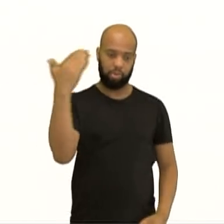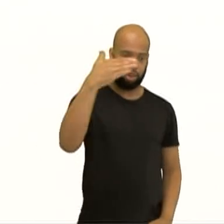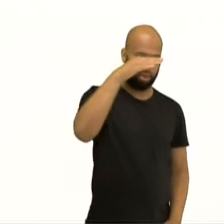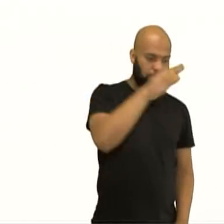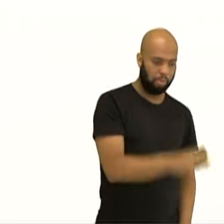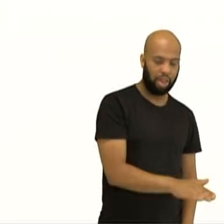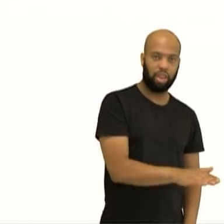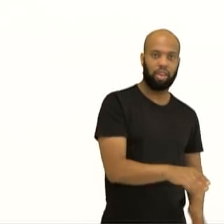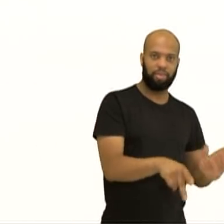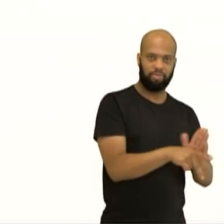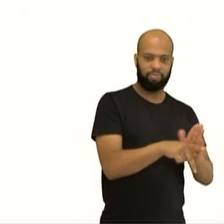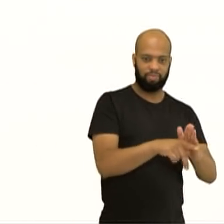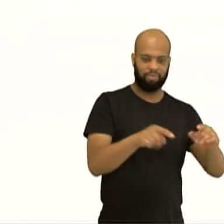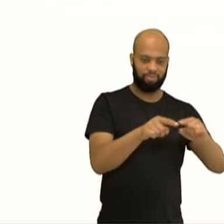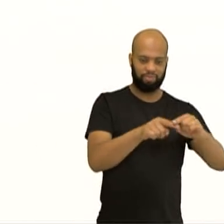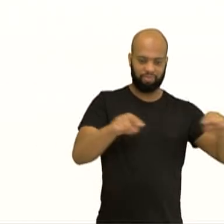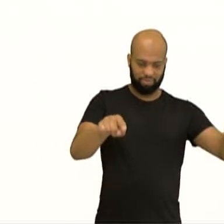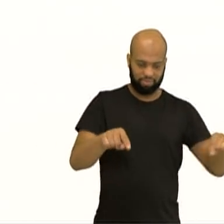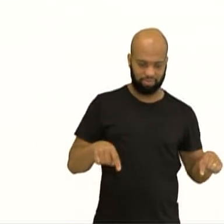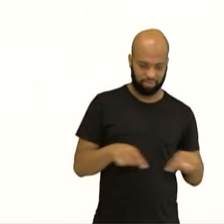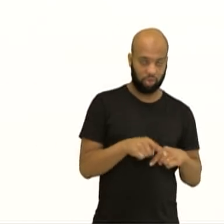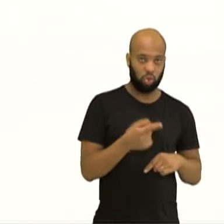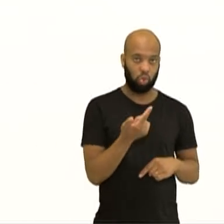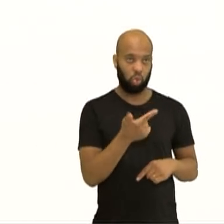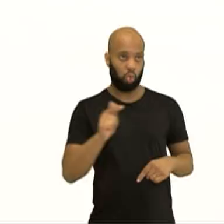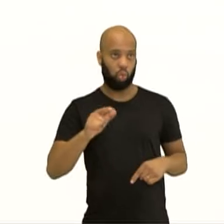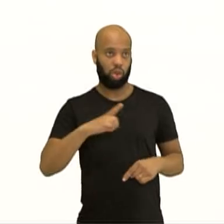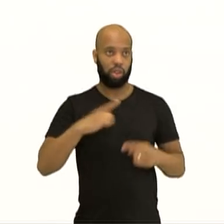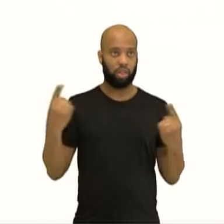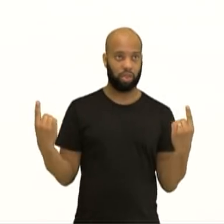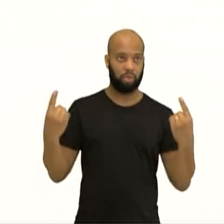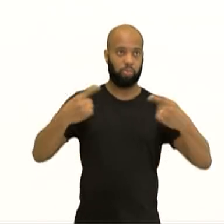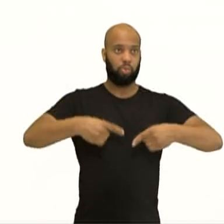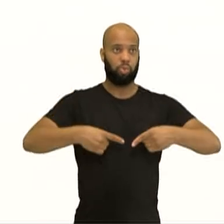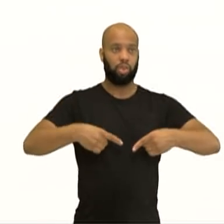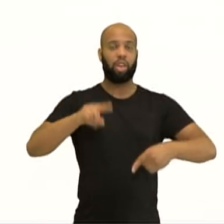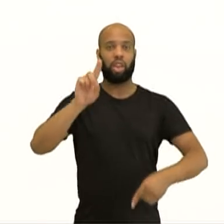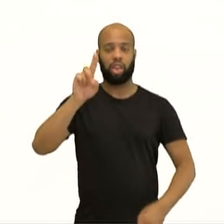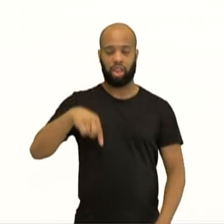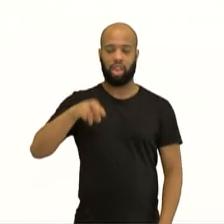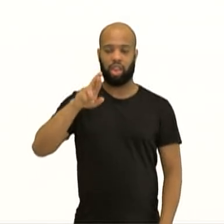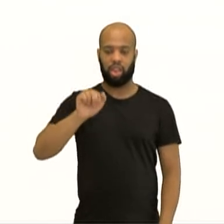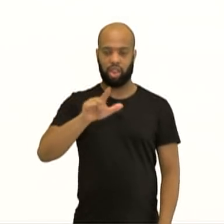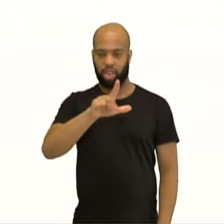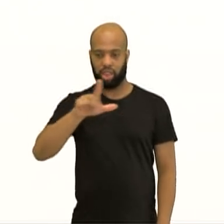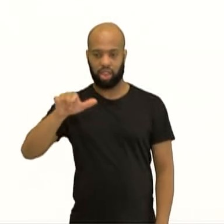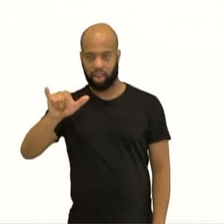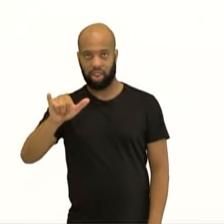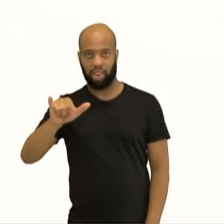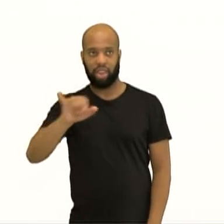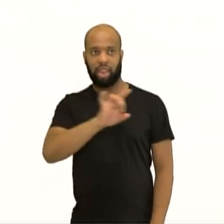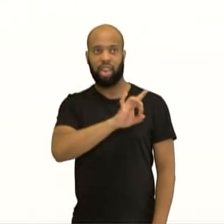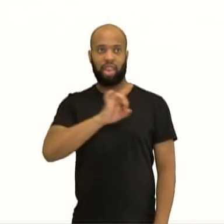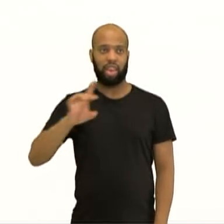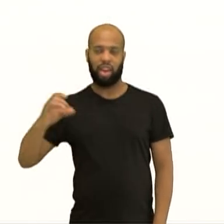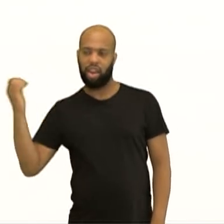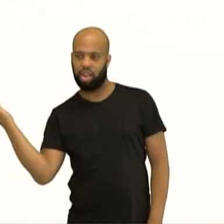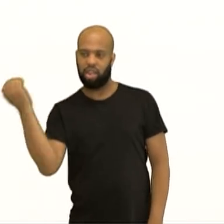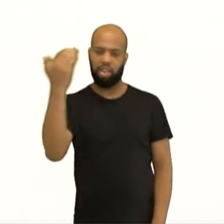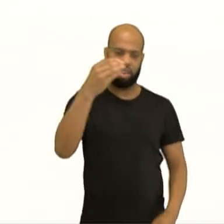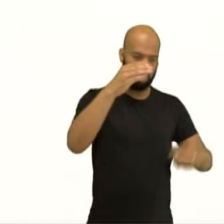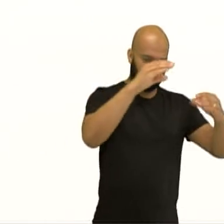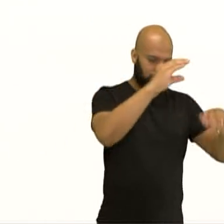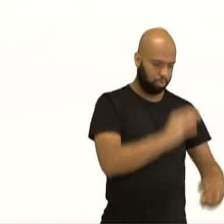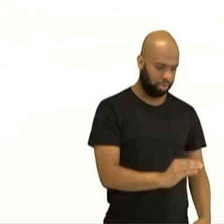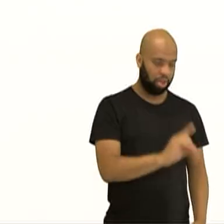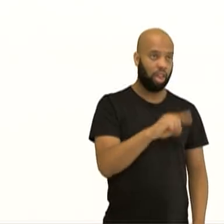bolas simultaneamente. A disputa se chama rally. Cada bola vale 1 ponto e os sets são